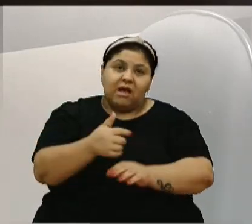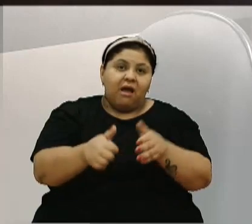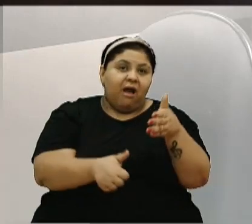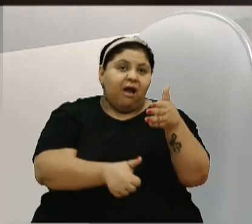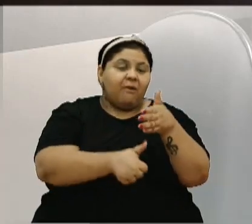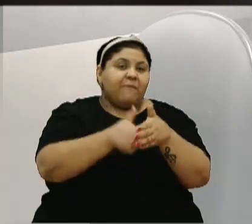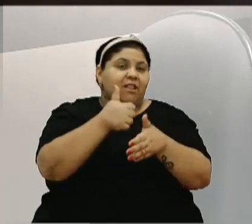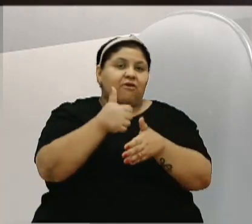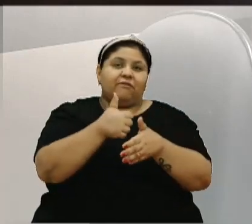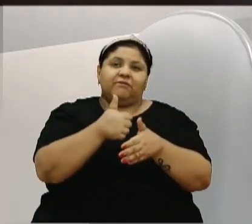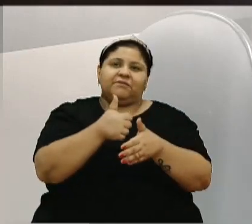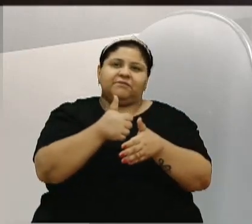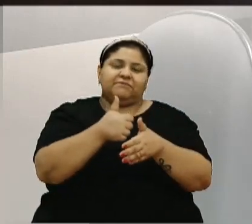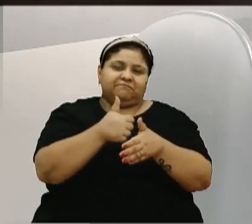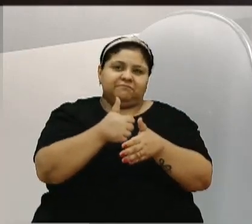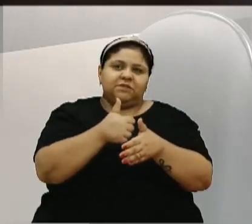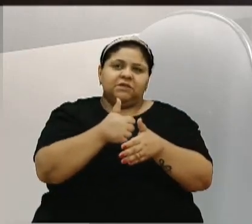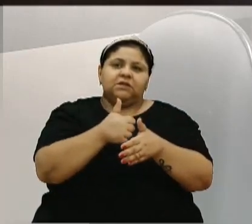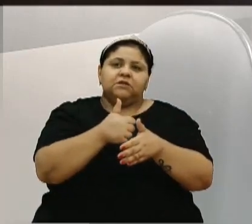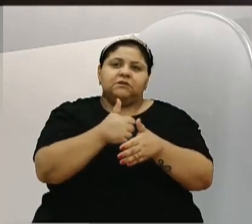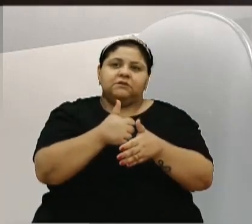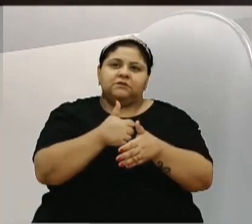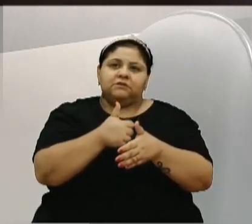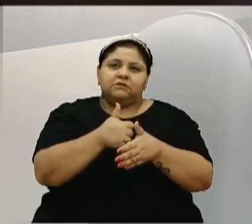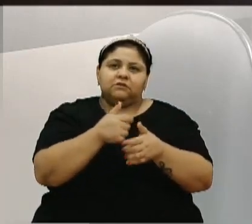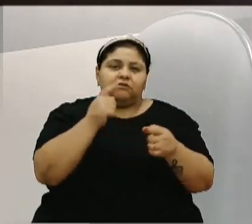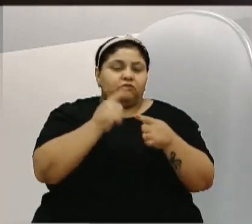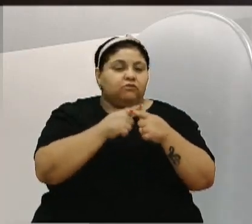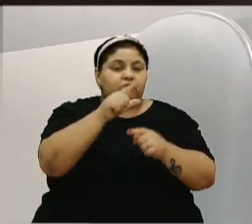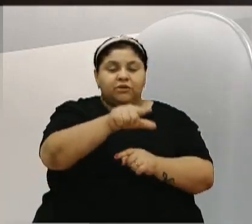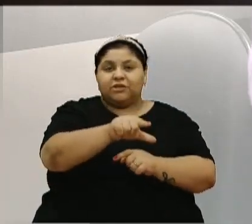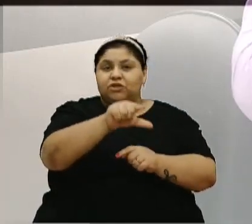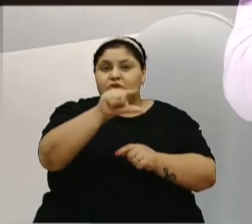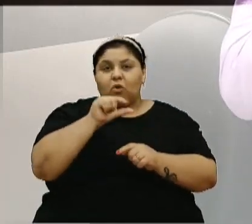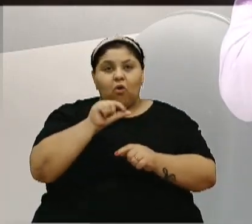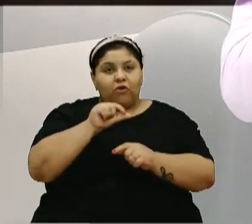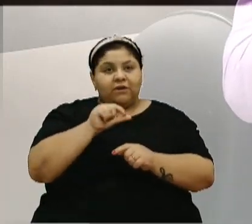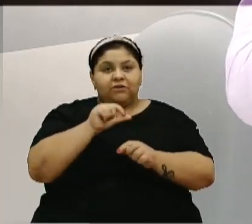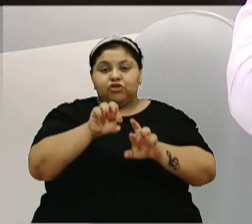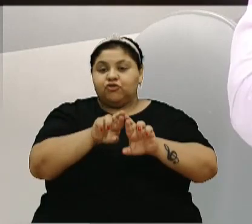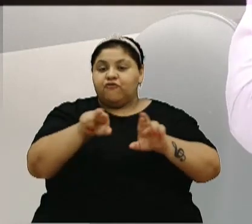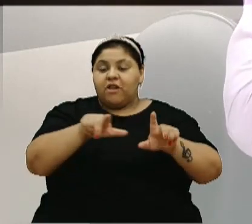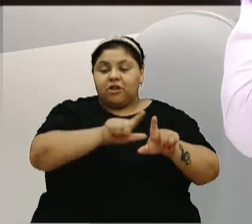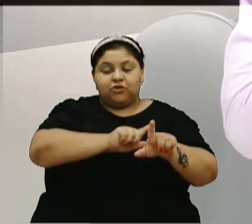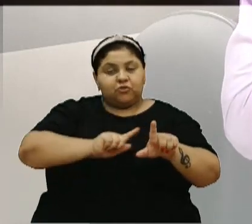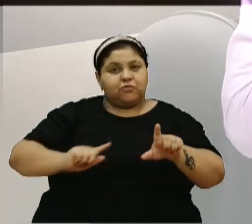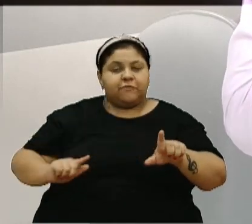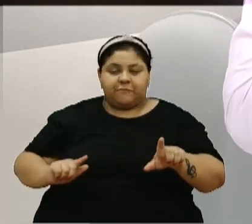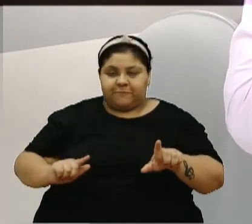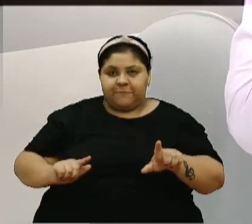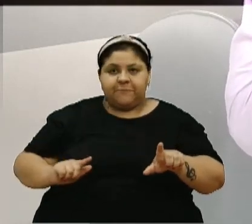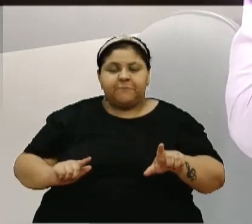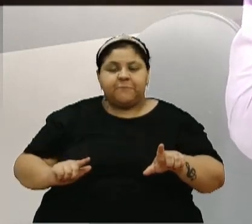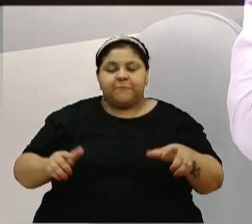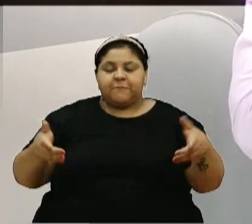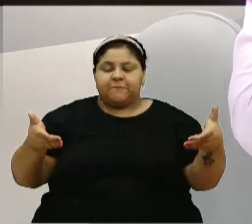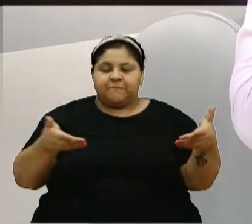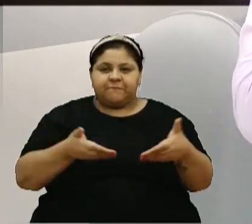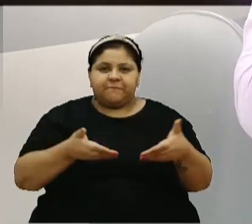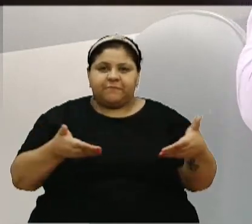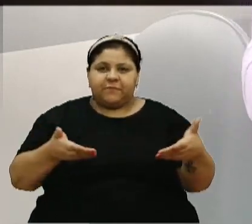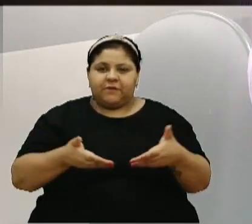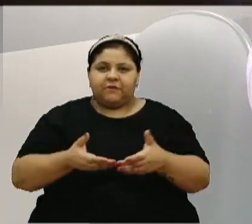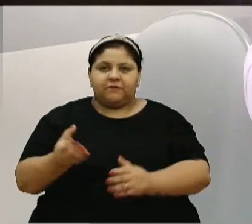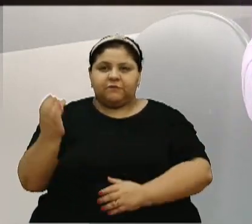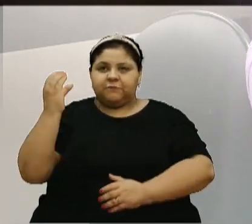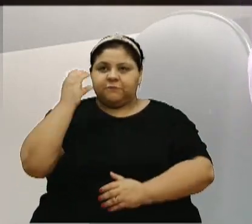para trás, ali atrás, por decisões arbitrárias de governos, e que isso, tornando